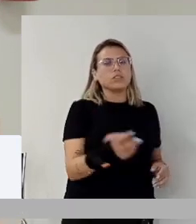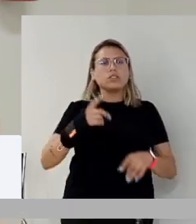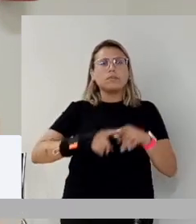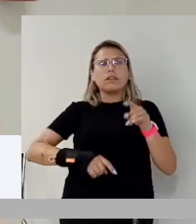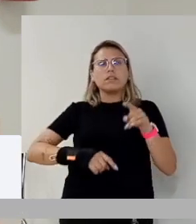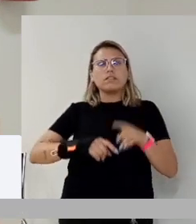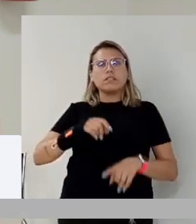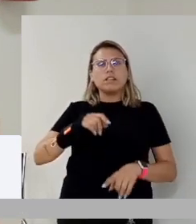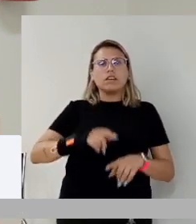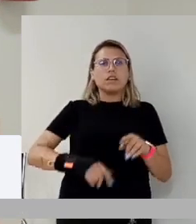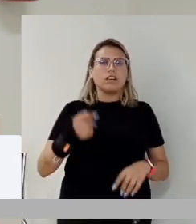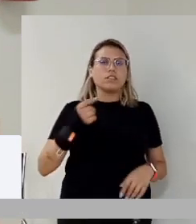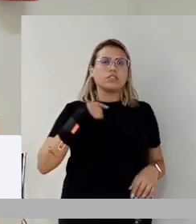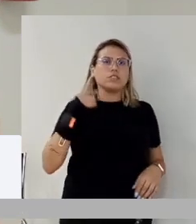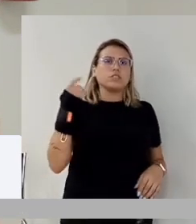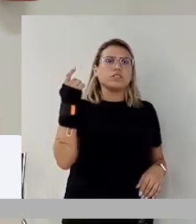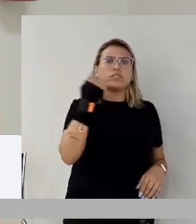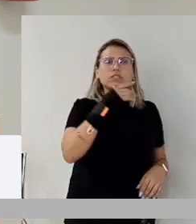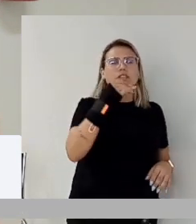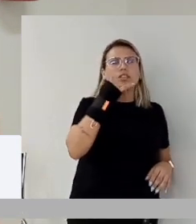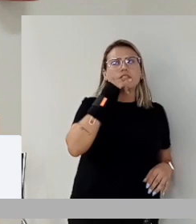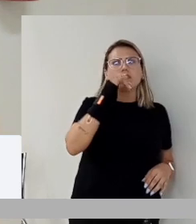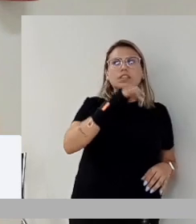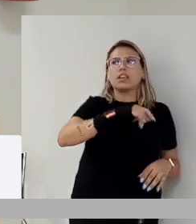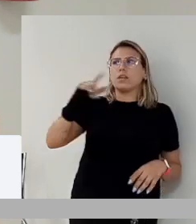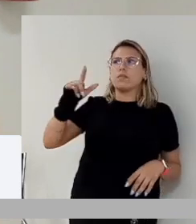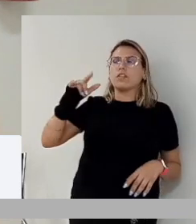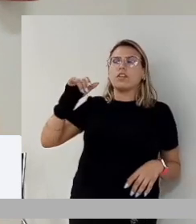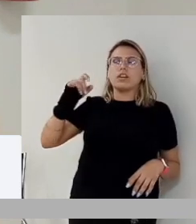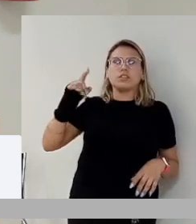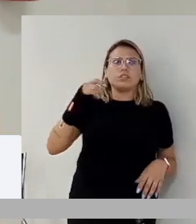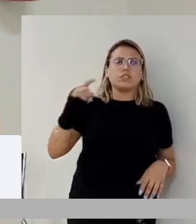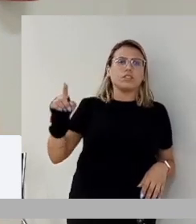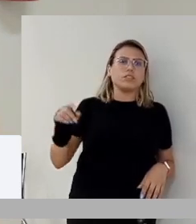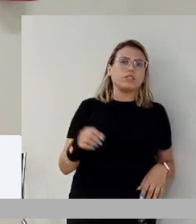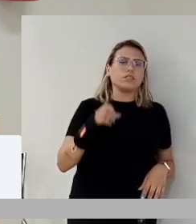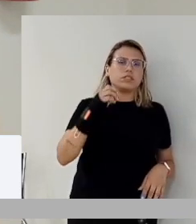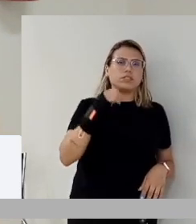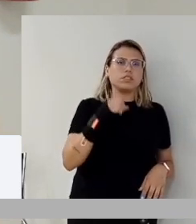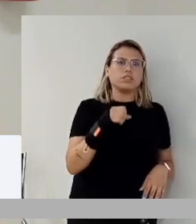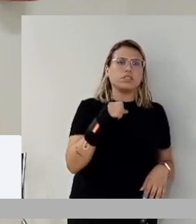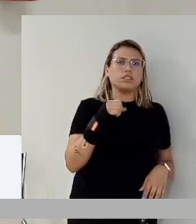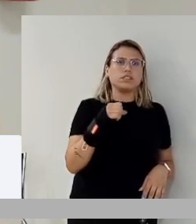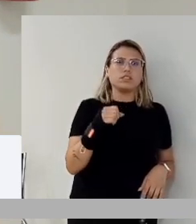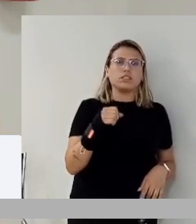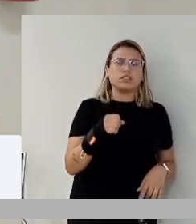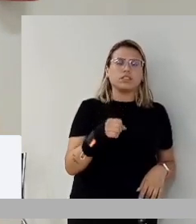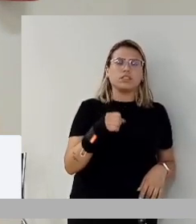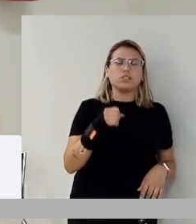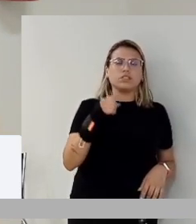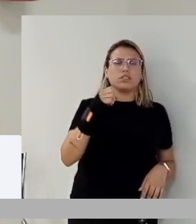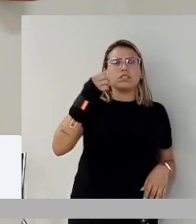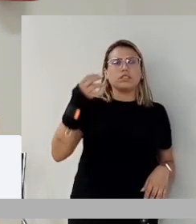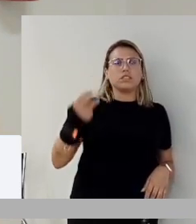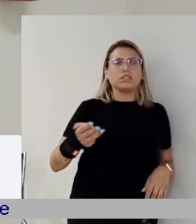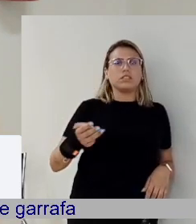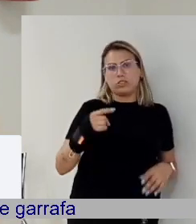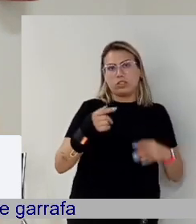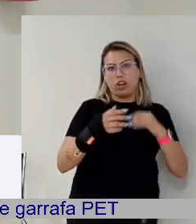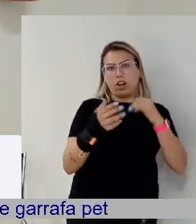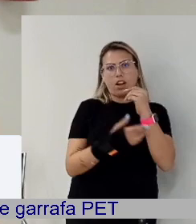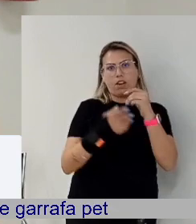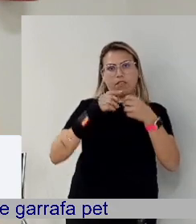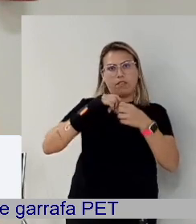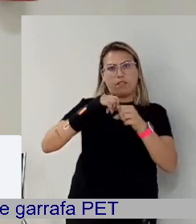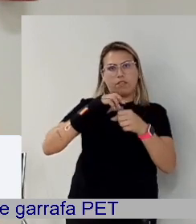é evitado de p chão quer dizer que só de perto foi 883 kg de de garrafa PET isso